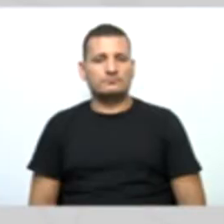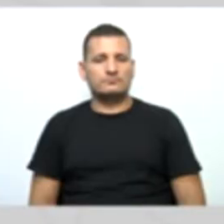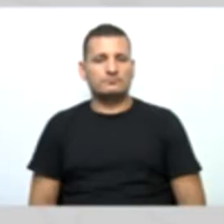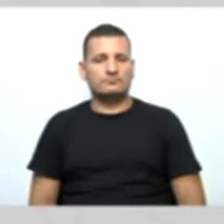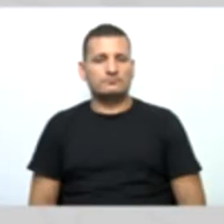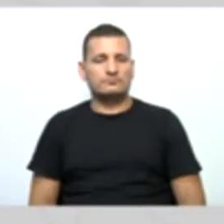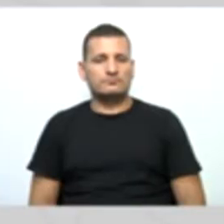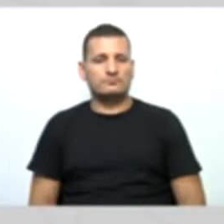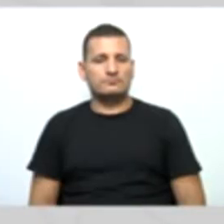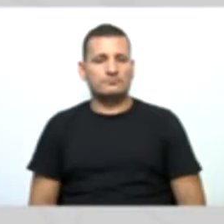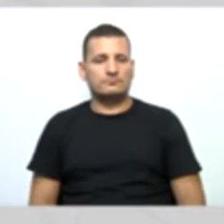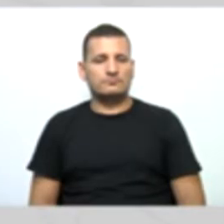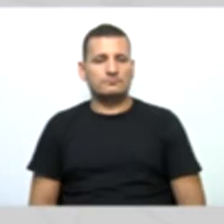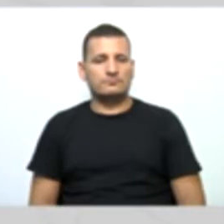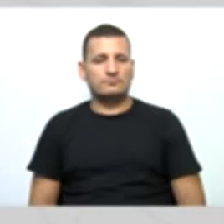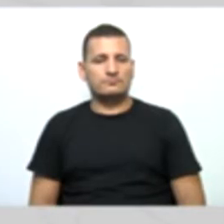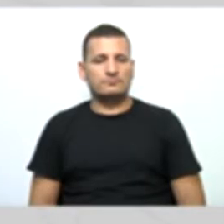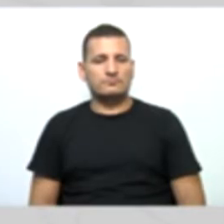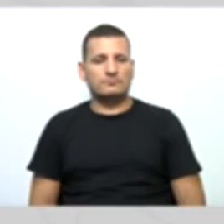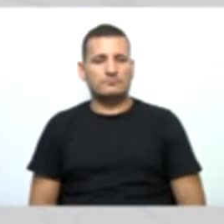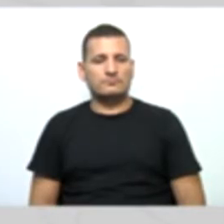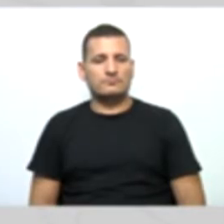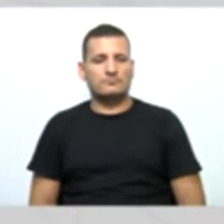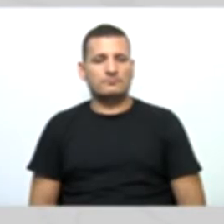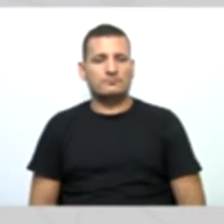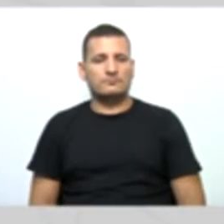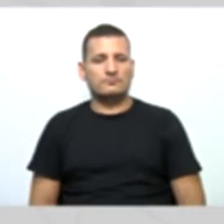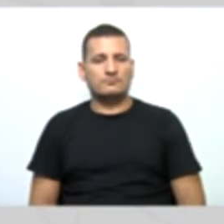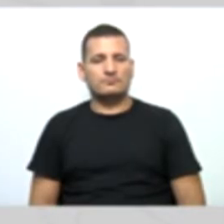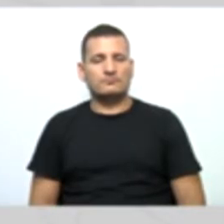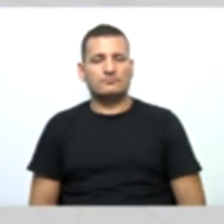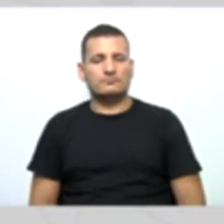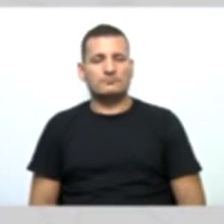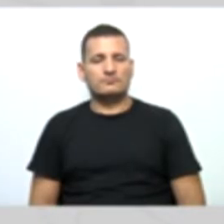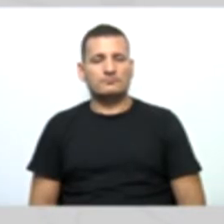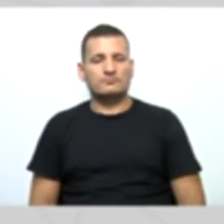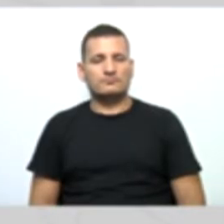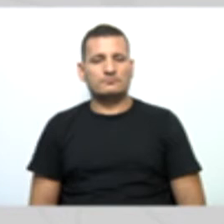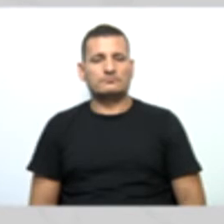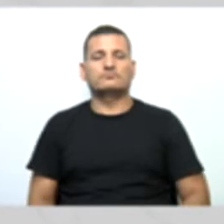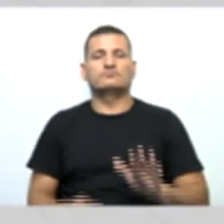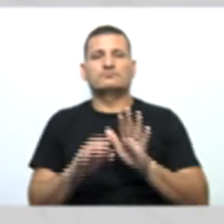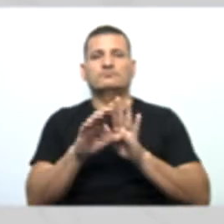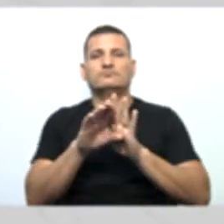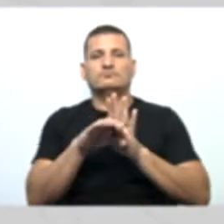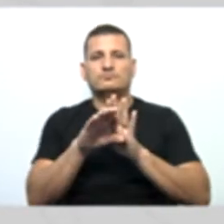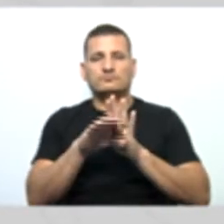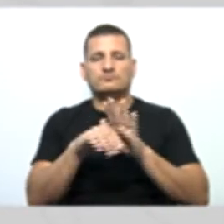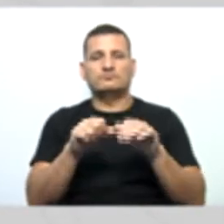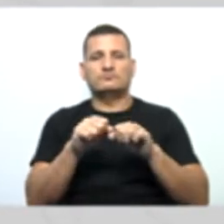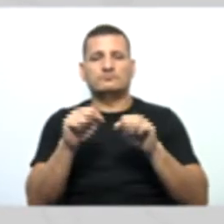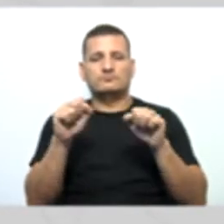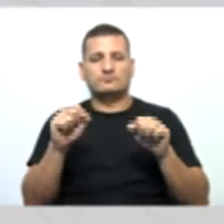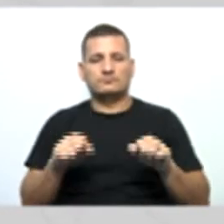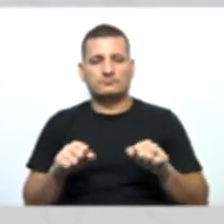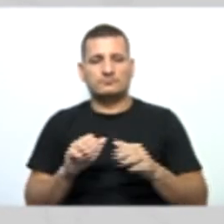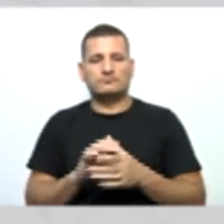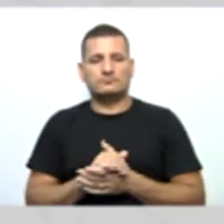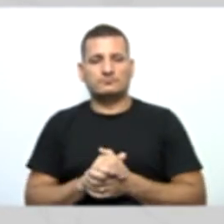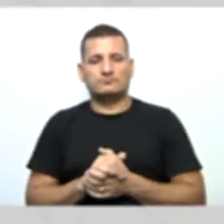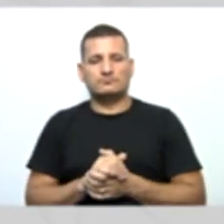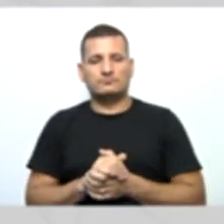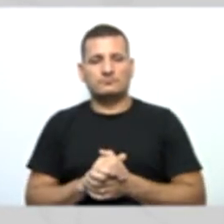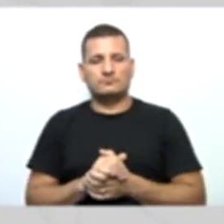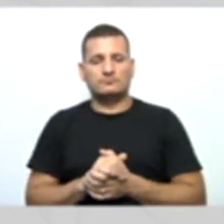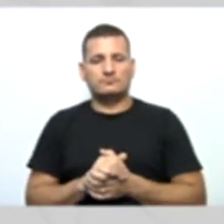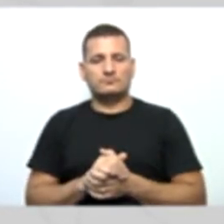ó. Com base no que foi estudado em aula, conceitue sistema. Então, a resposta é essa daqui,